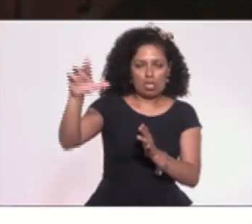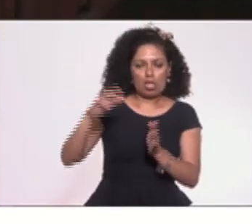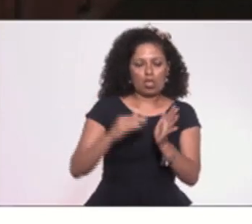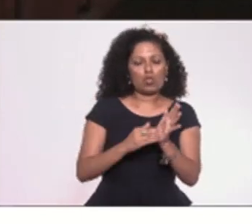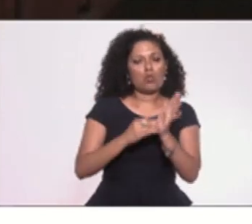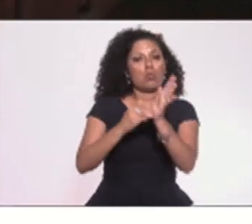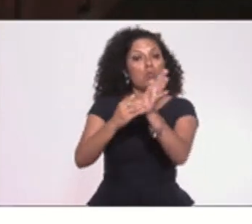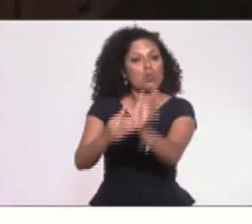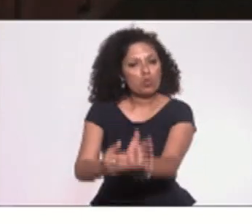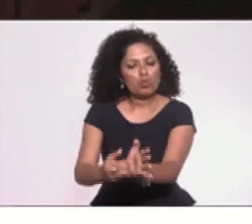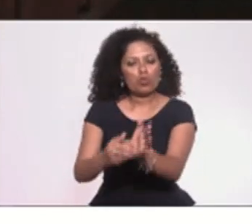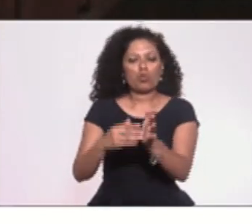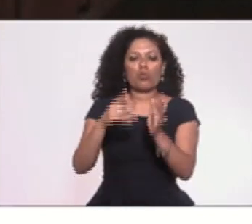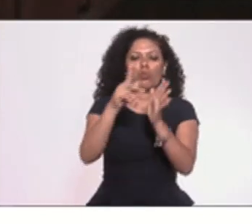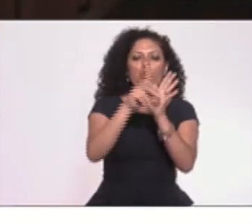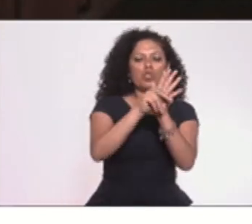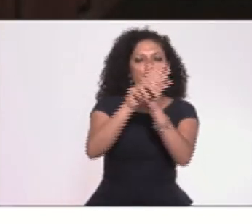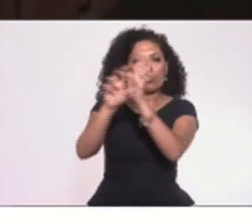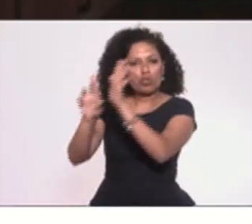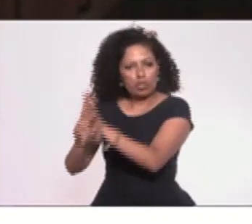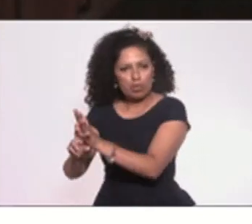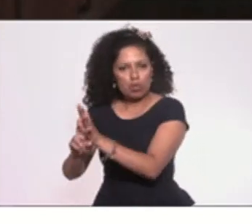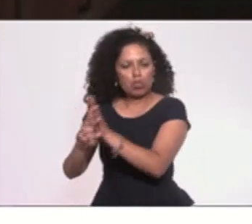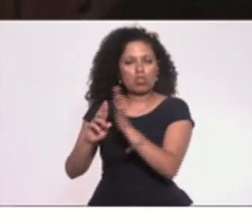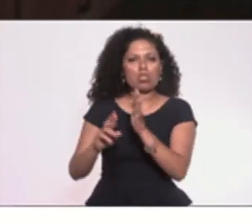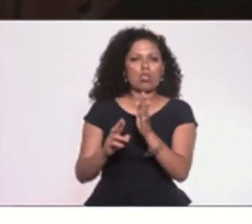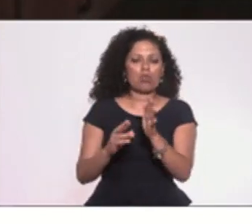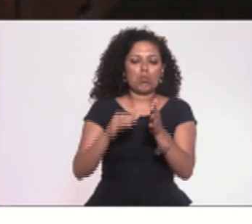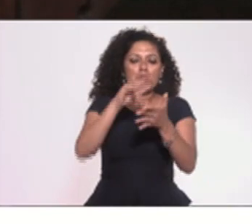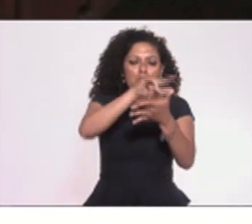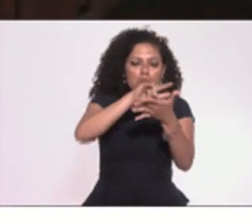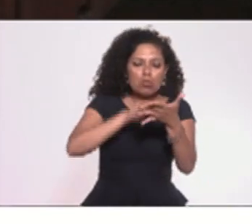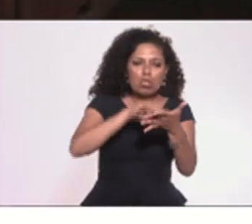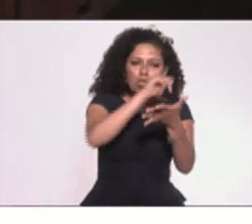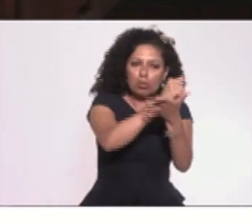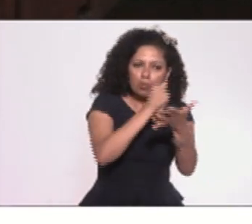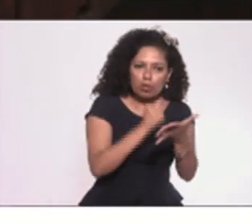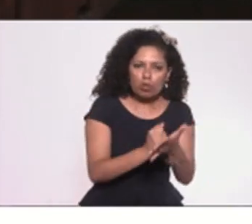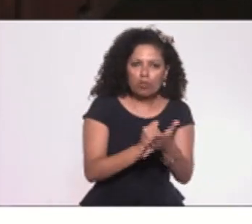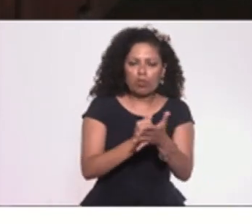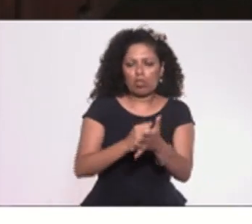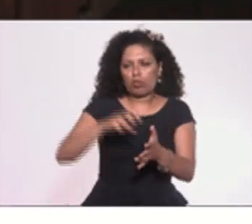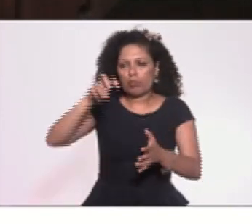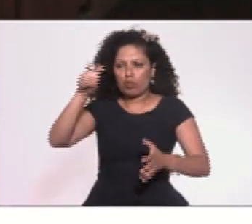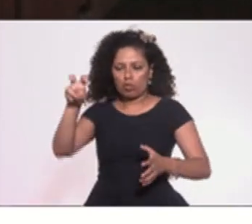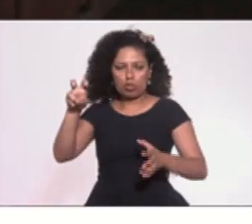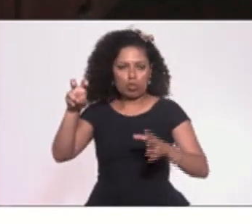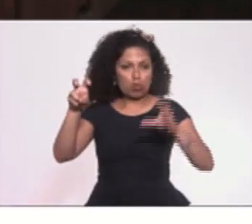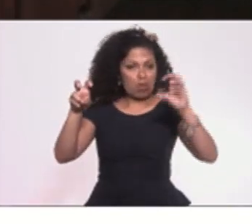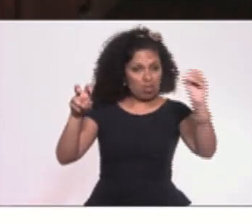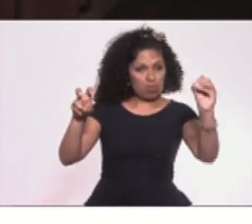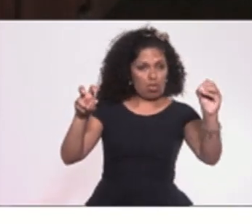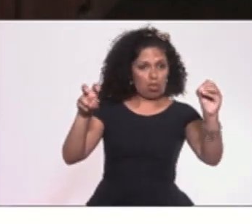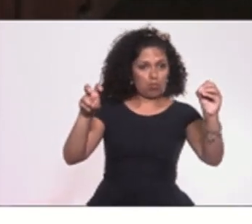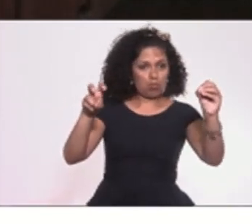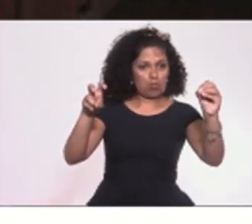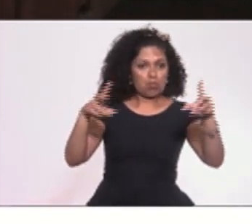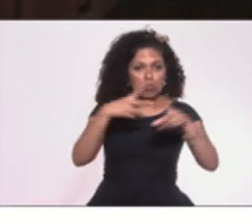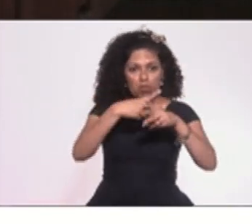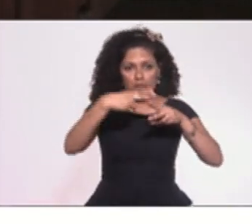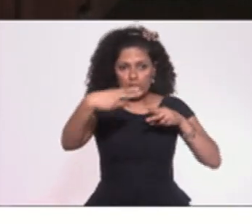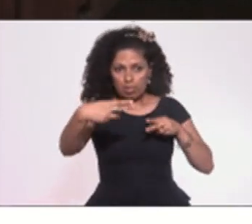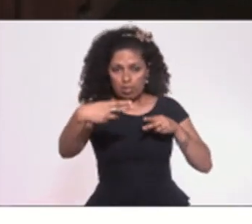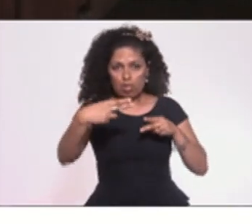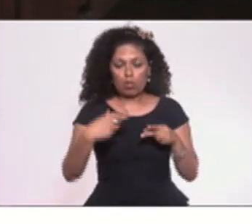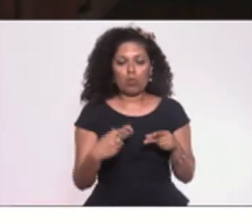o projeto de resolução e que foi aprovada por 5-2